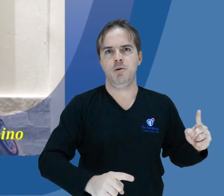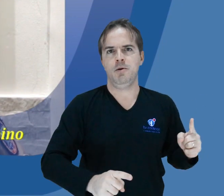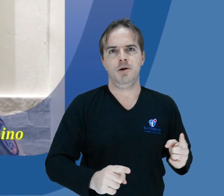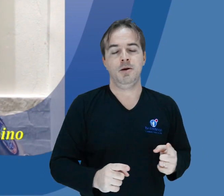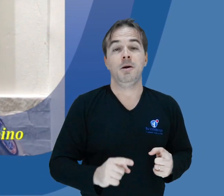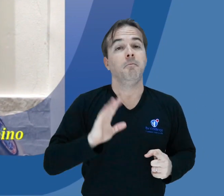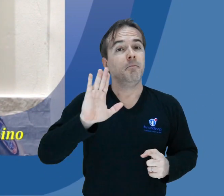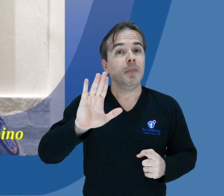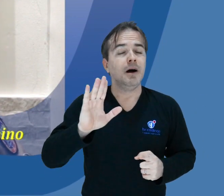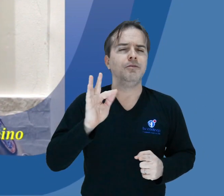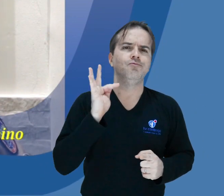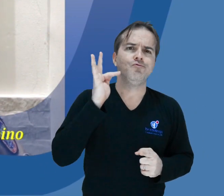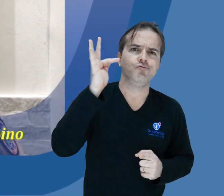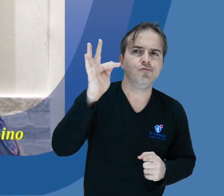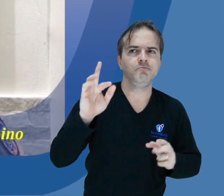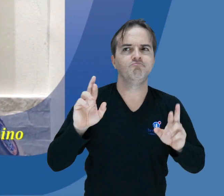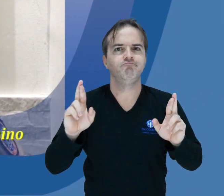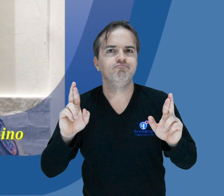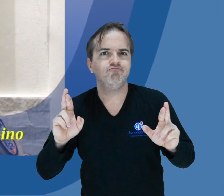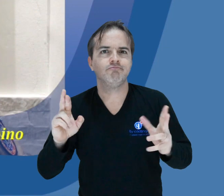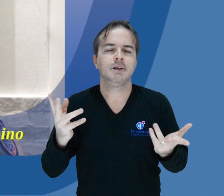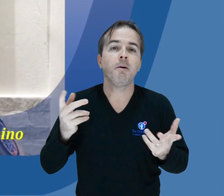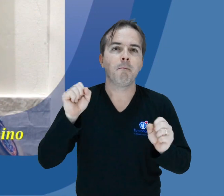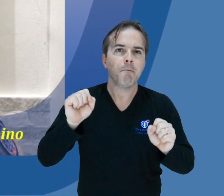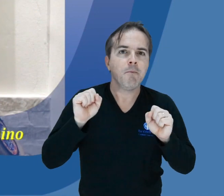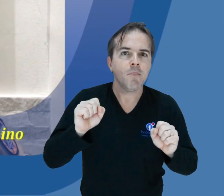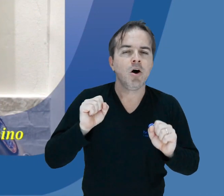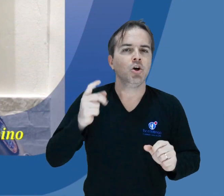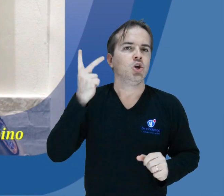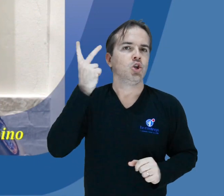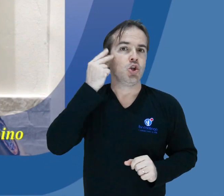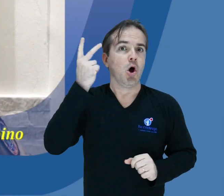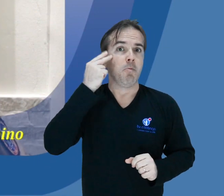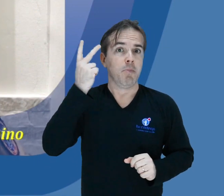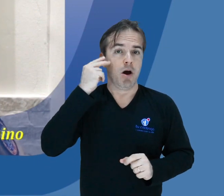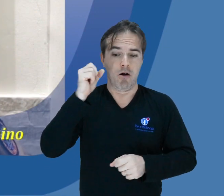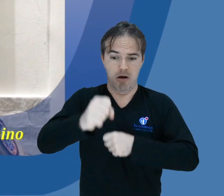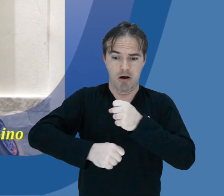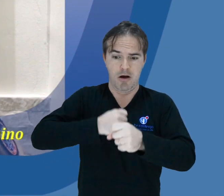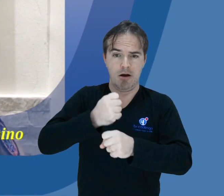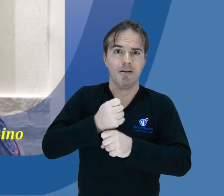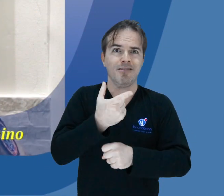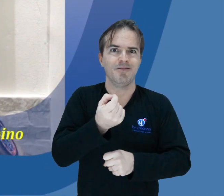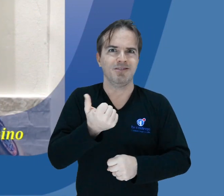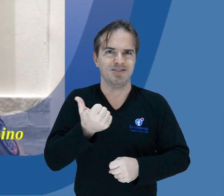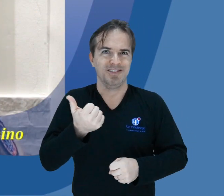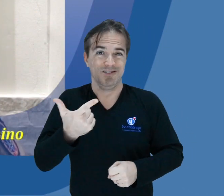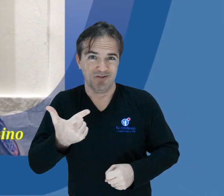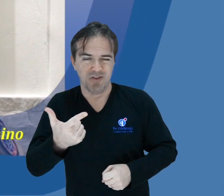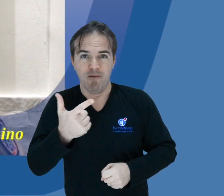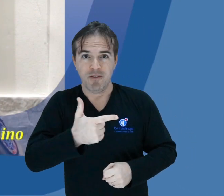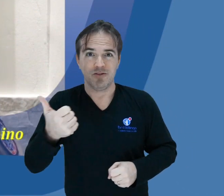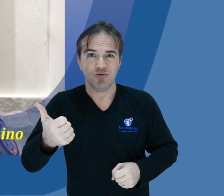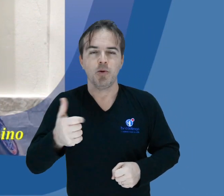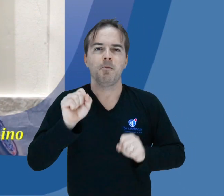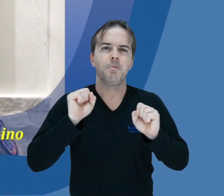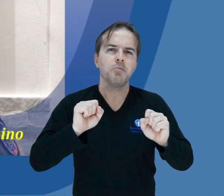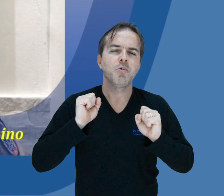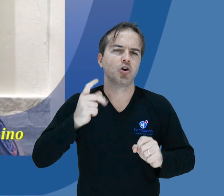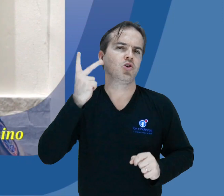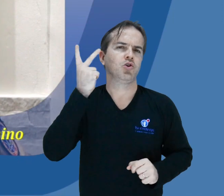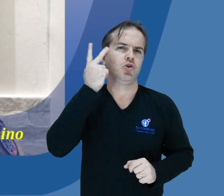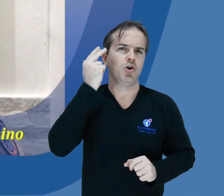no próximo ano, quando tudo voltar ao normal, que nós possamos realmente voltar